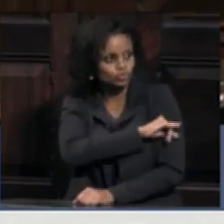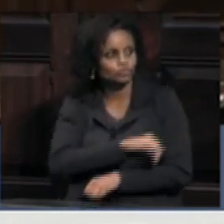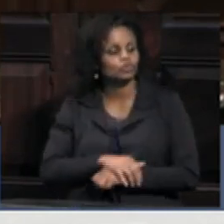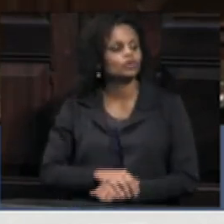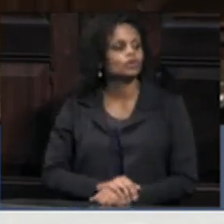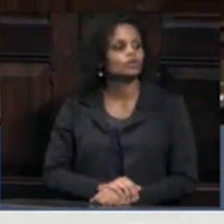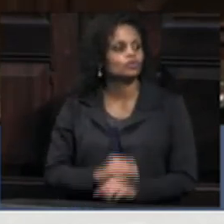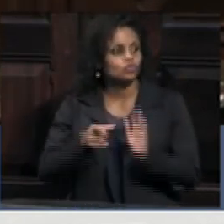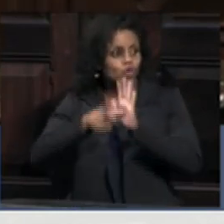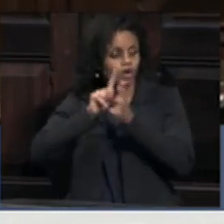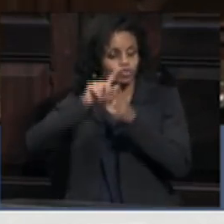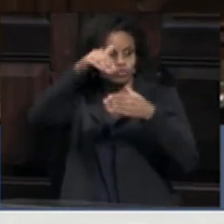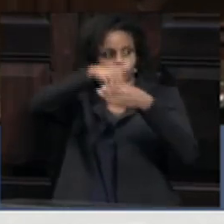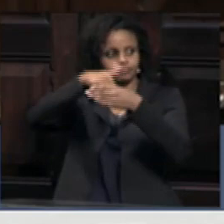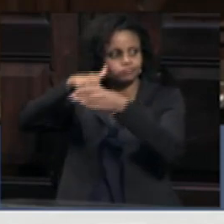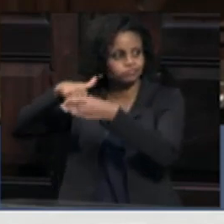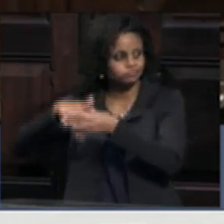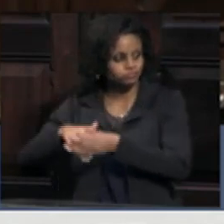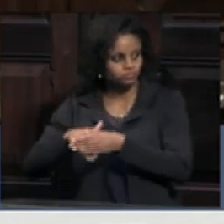antes da